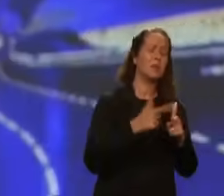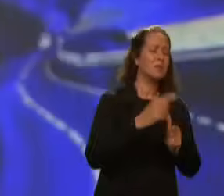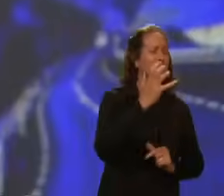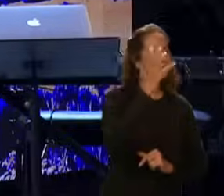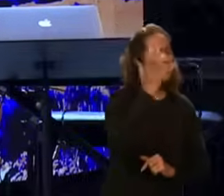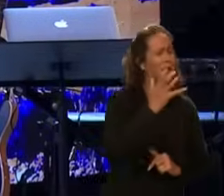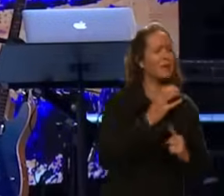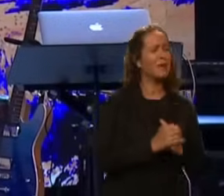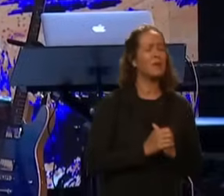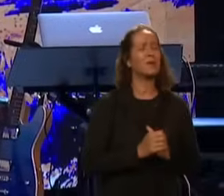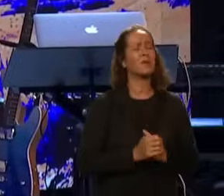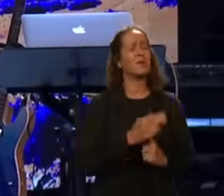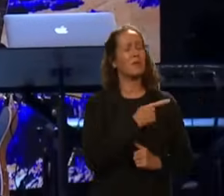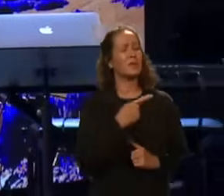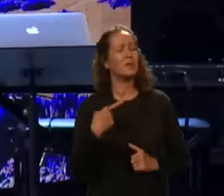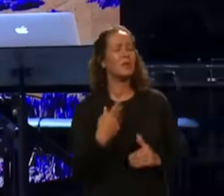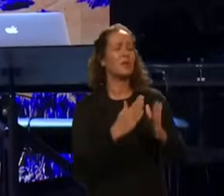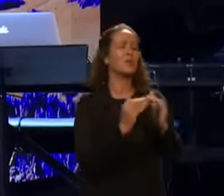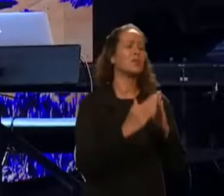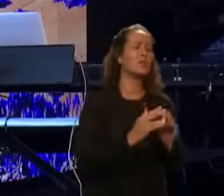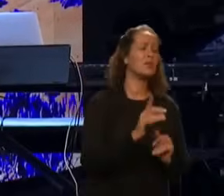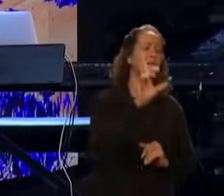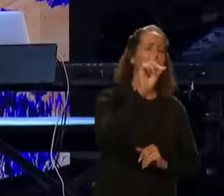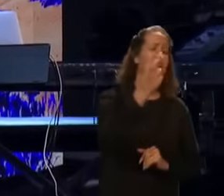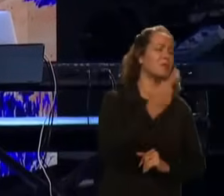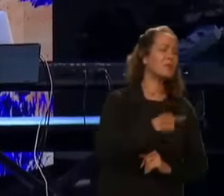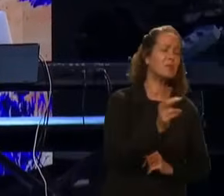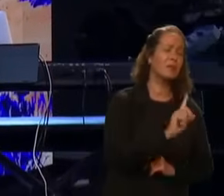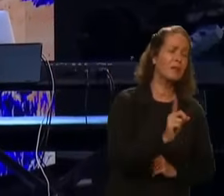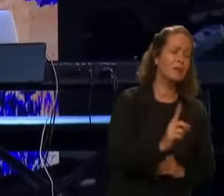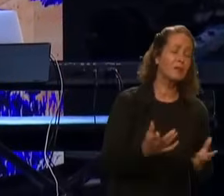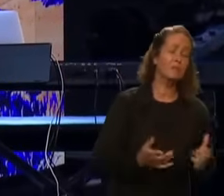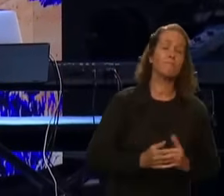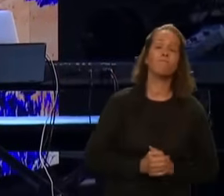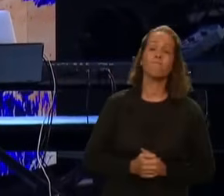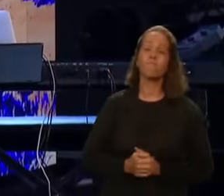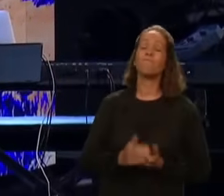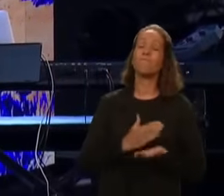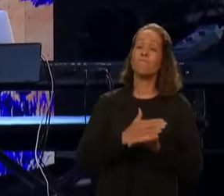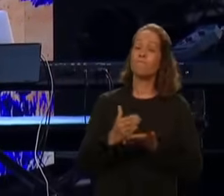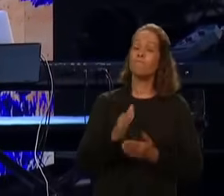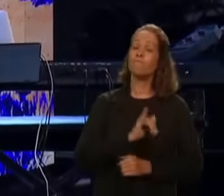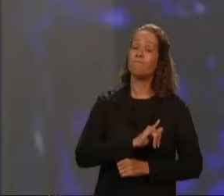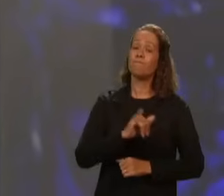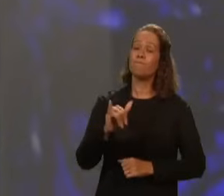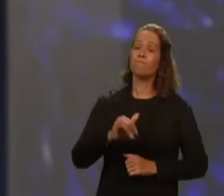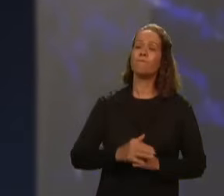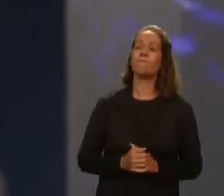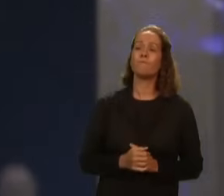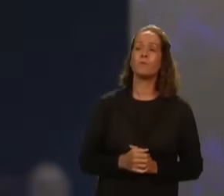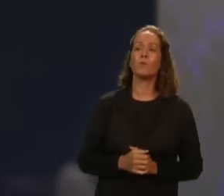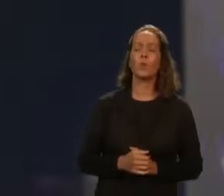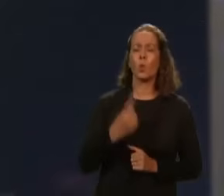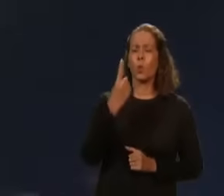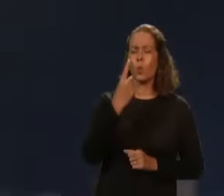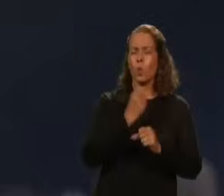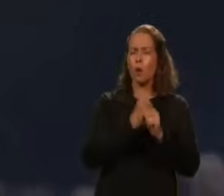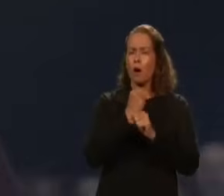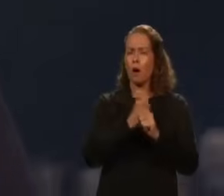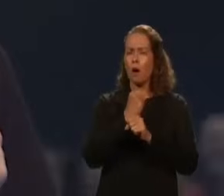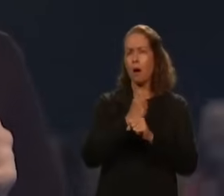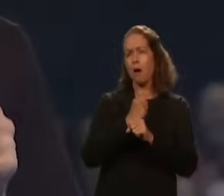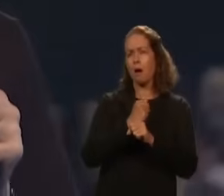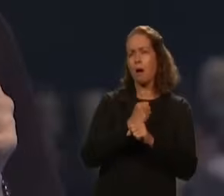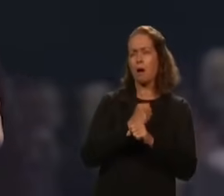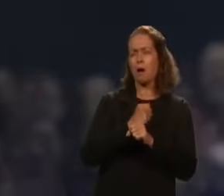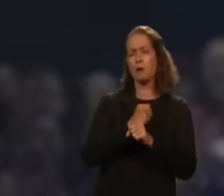mas o Senhor não me atendeu. Então eu já começo te falando uma coisa. Em um ano e pouco para cá, eu e a Paty